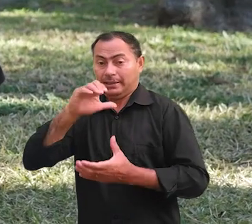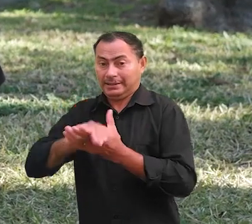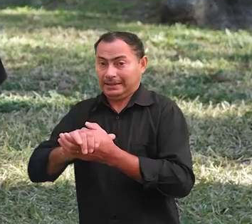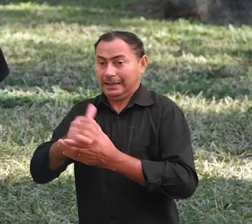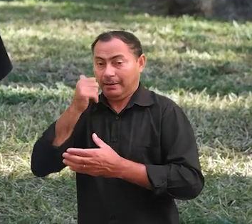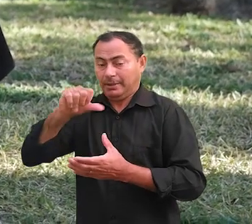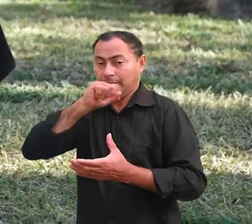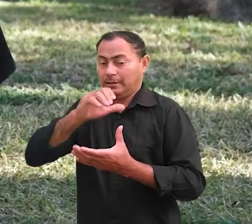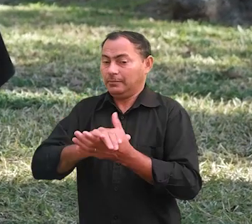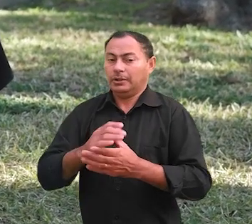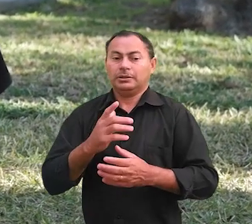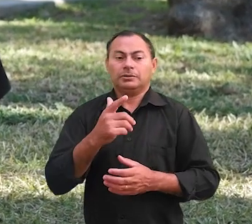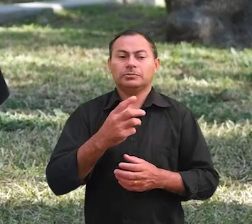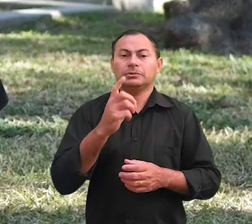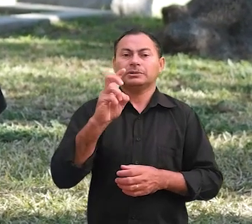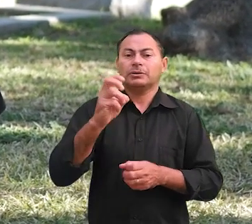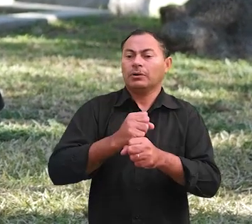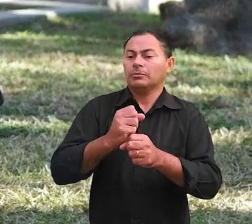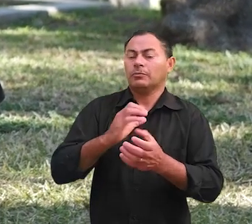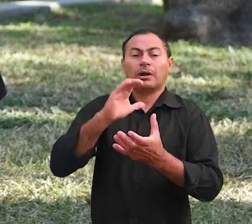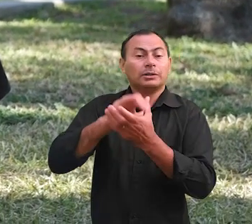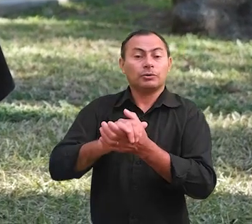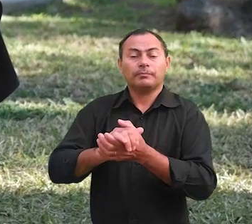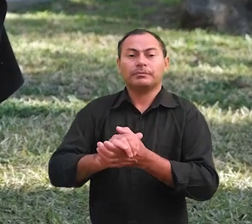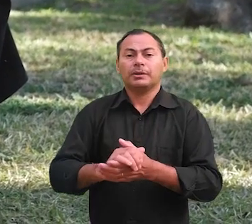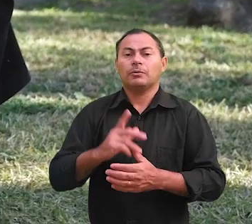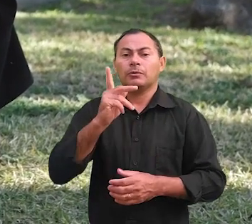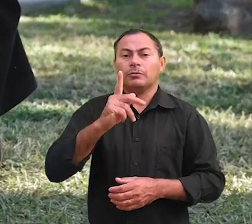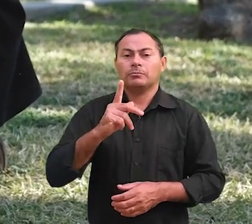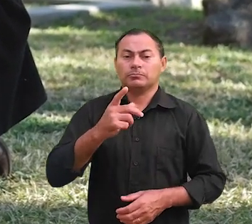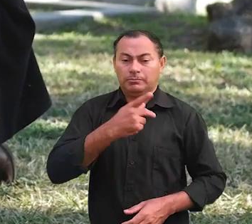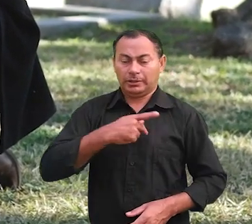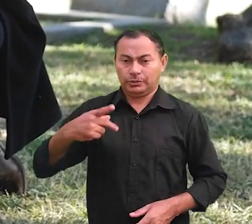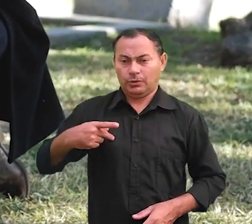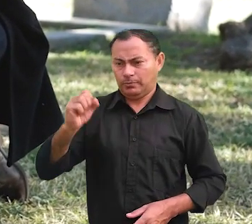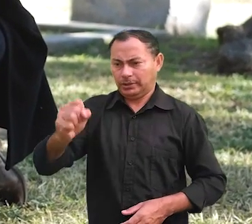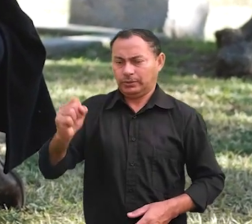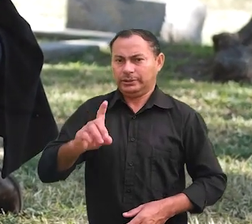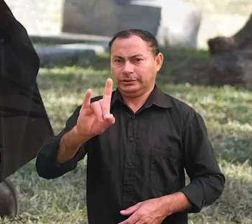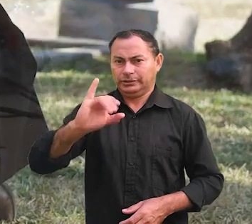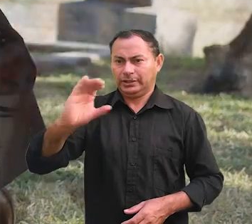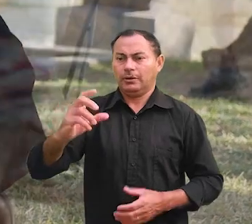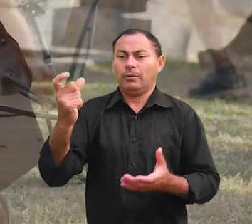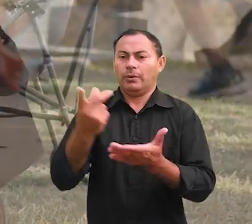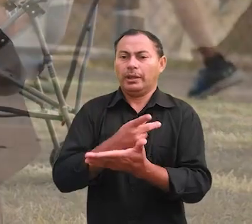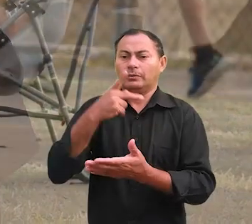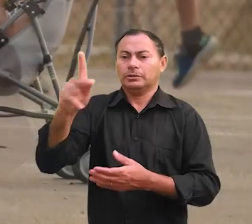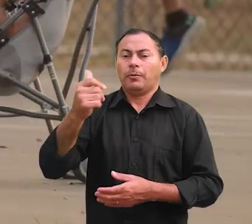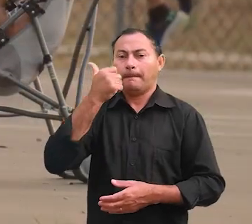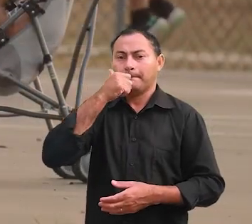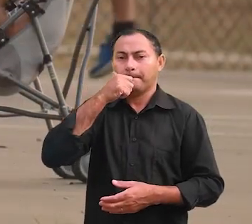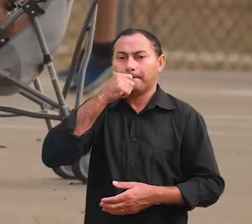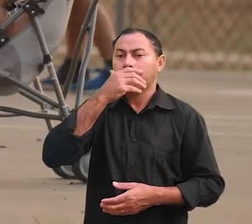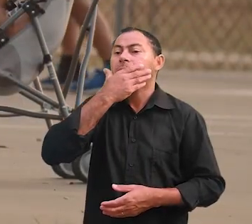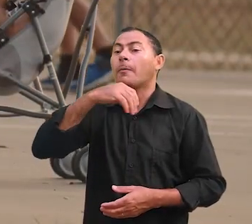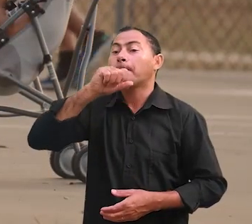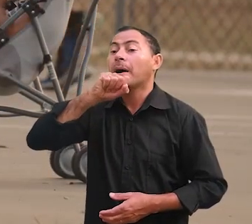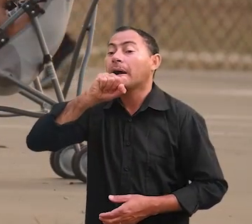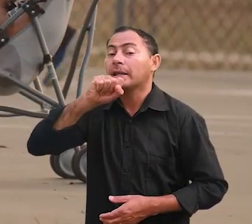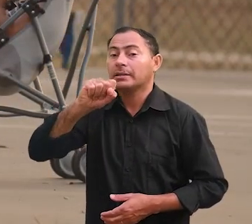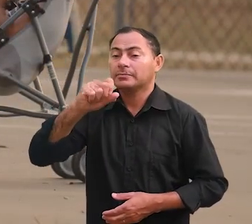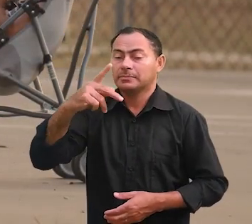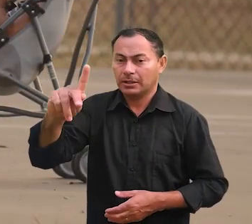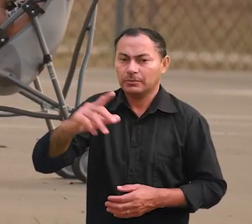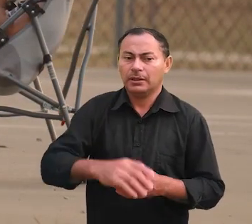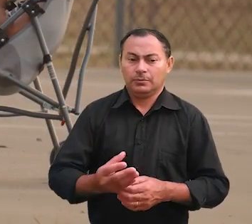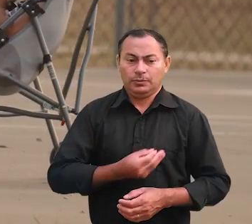muito e não se casou sinceramente o pastor de ar serviço foi um erro da parte do seu pai porque